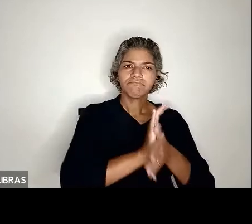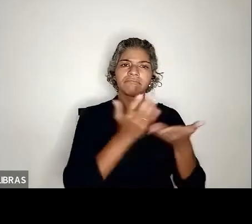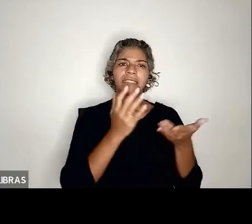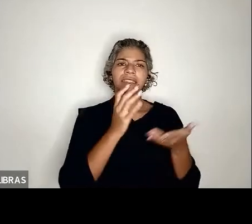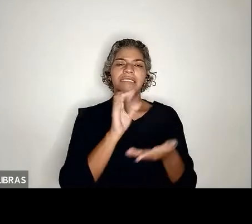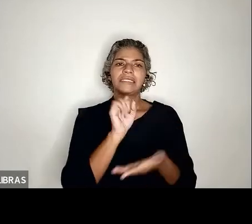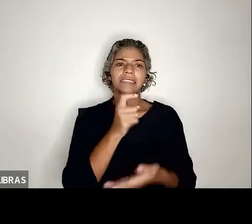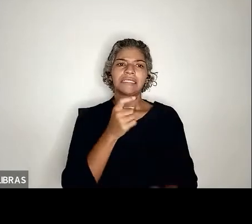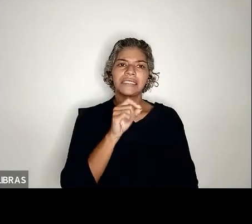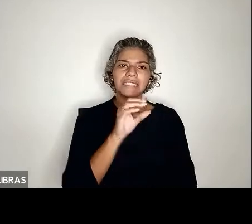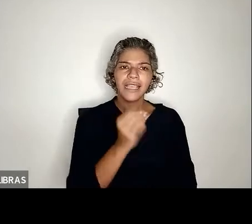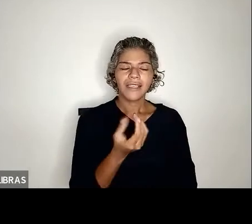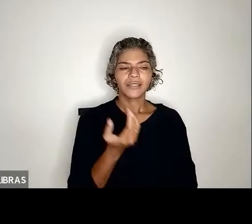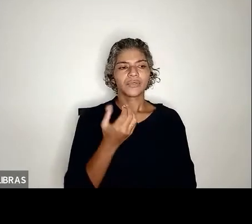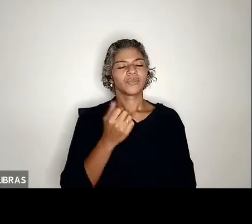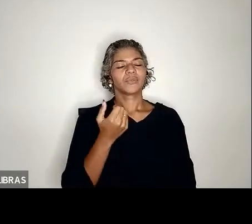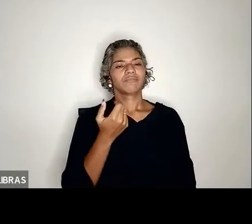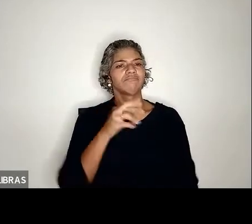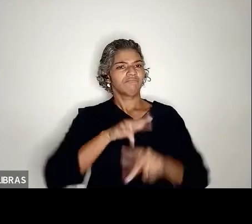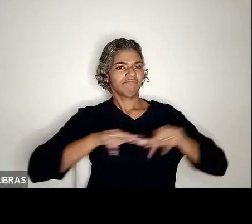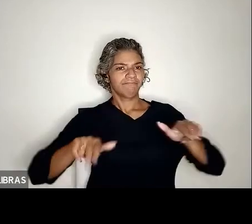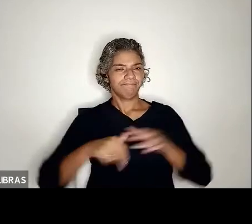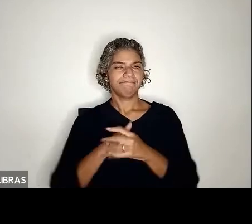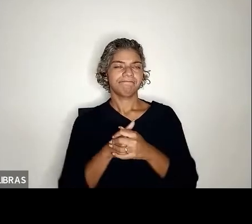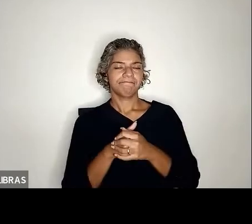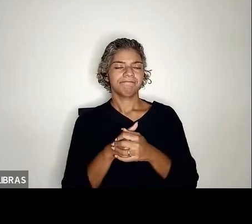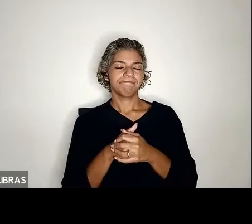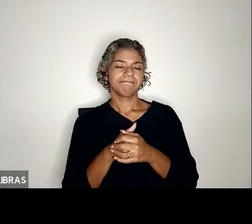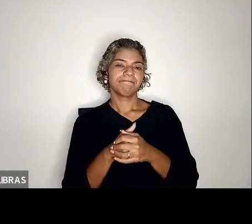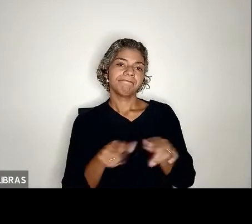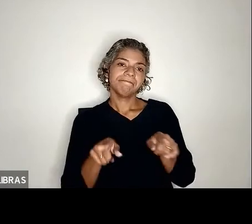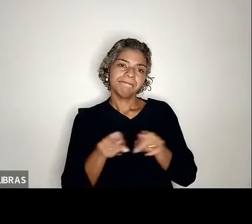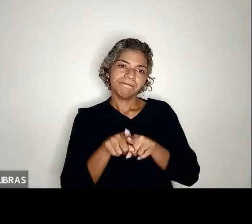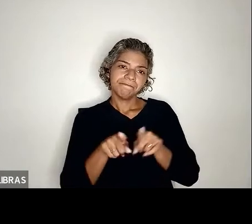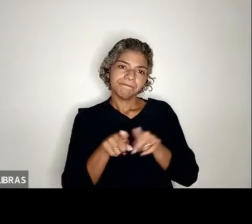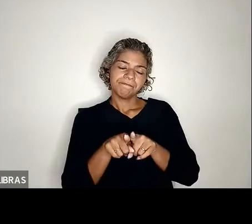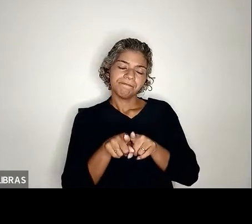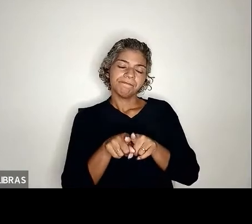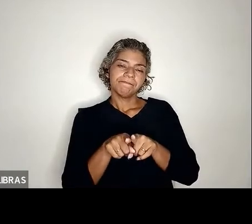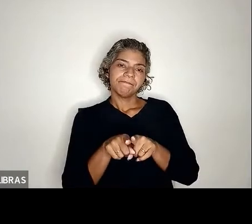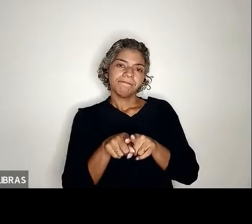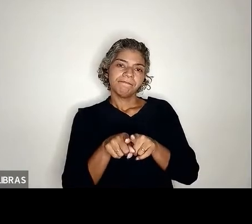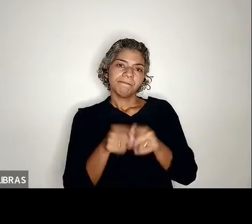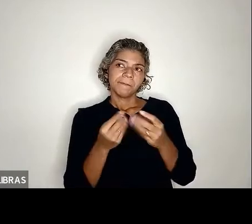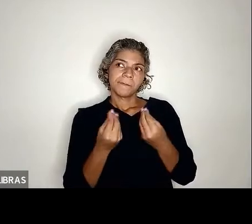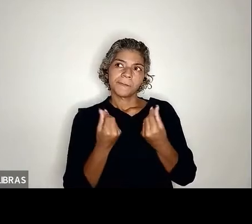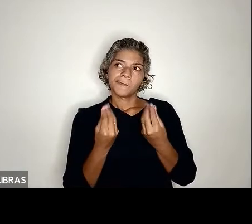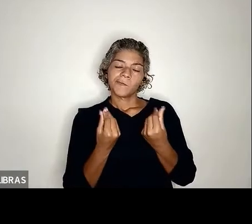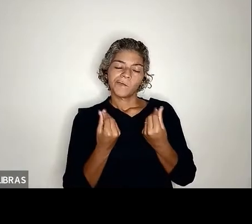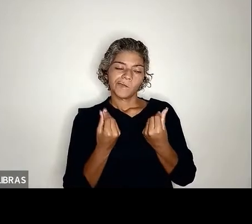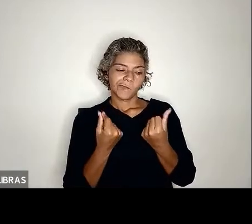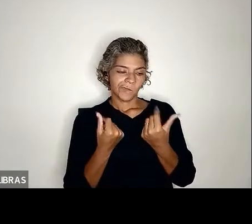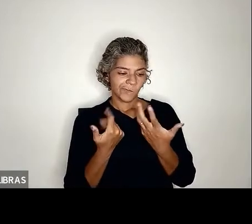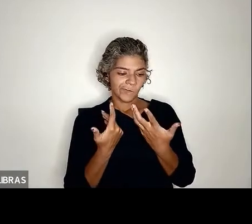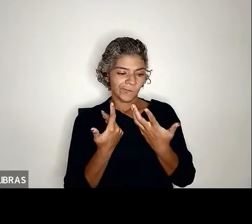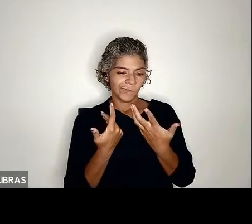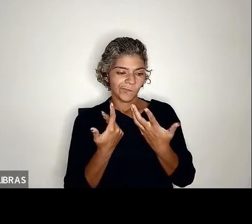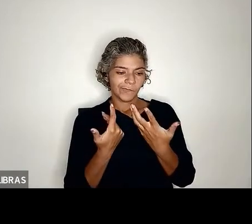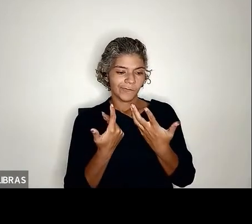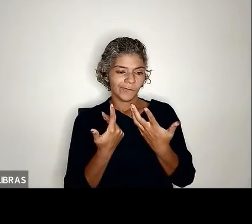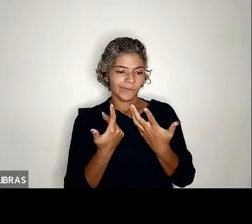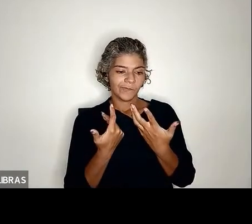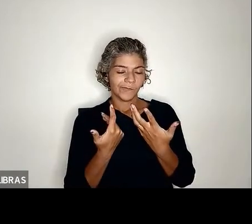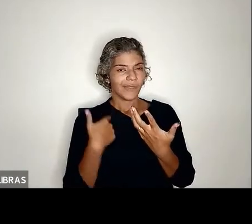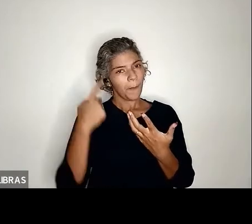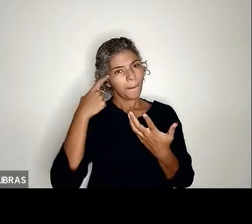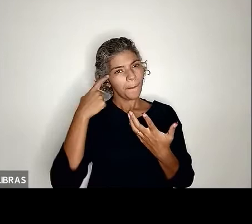que nos move. E aí a gente Eu traduziria aí, ao longo desse